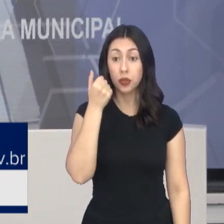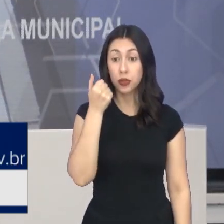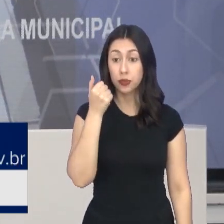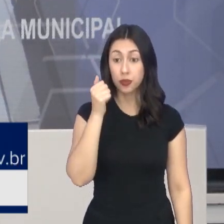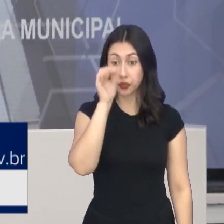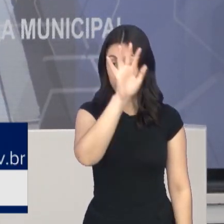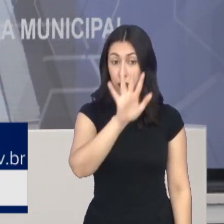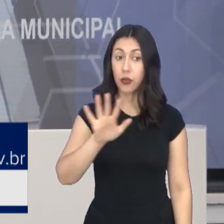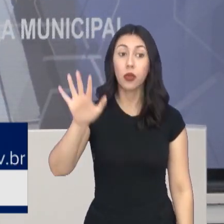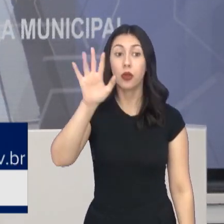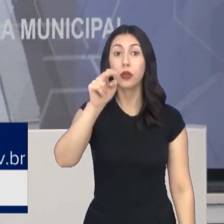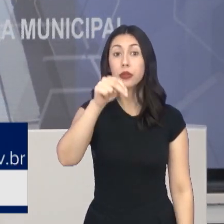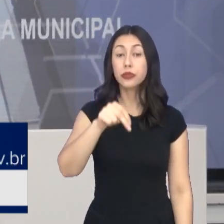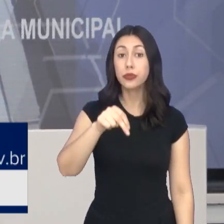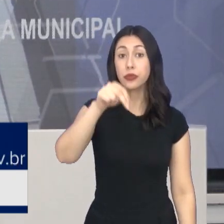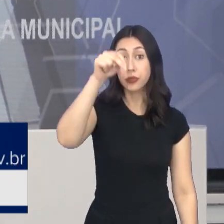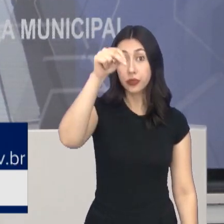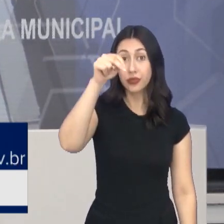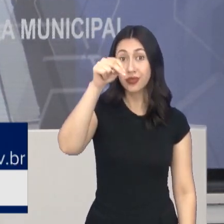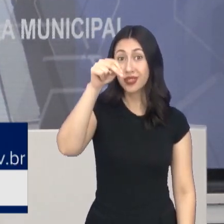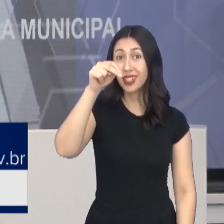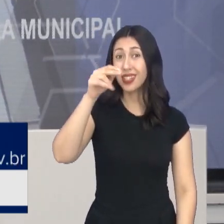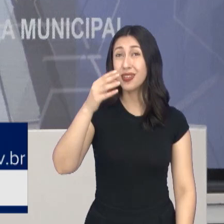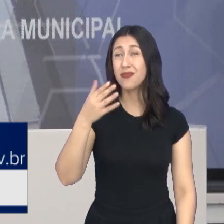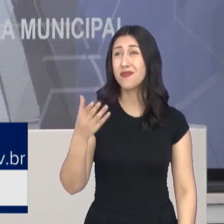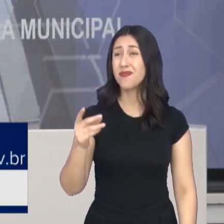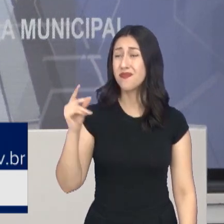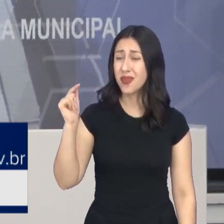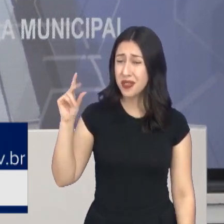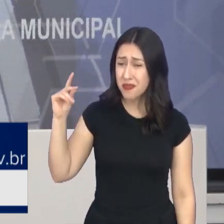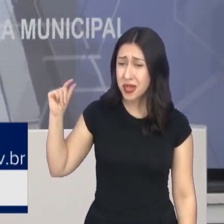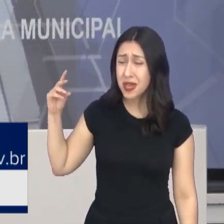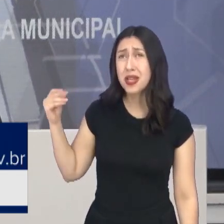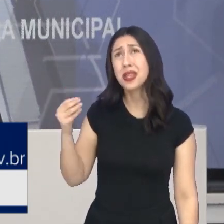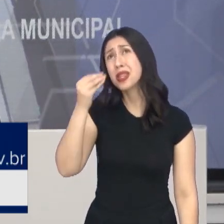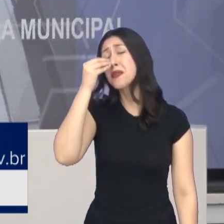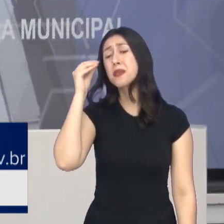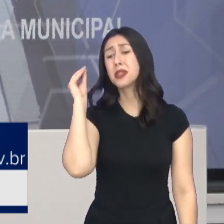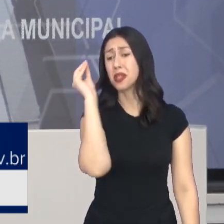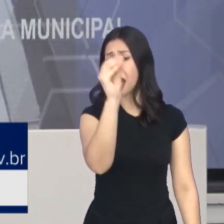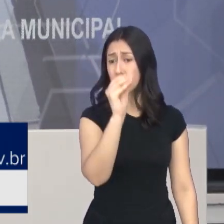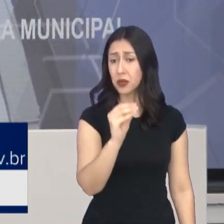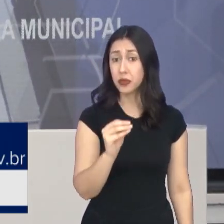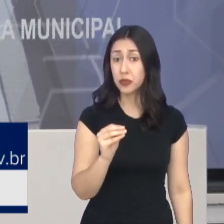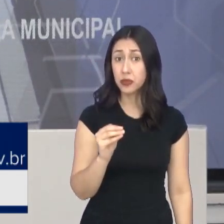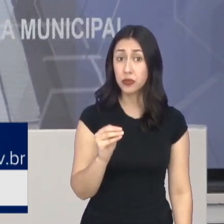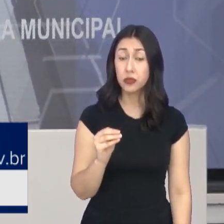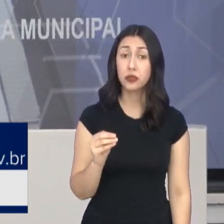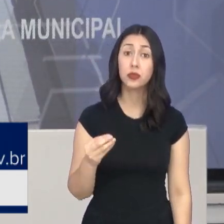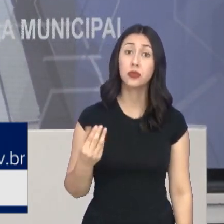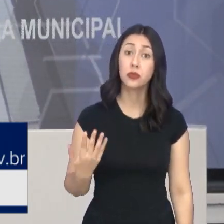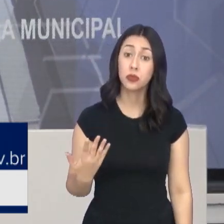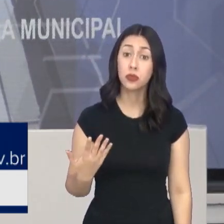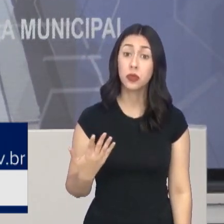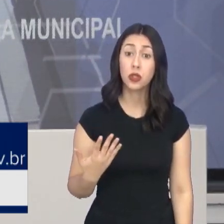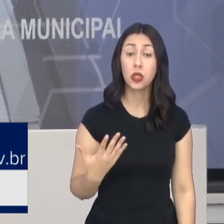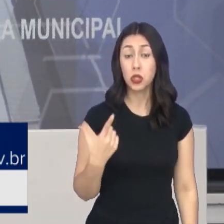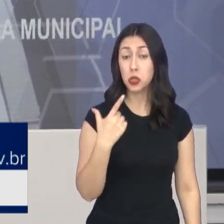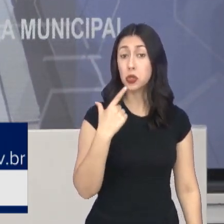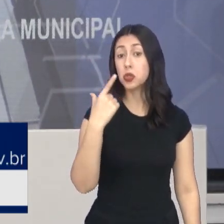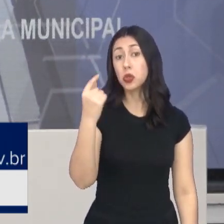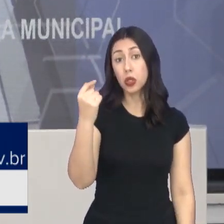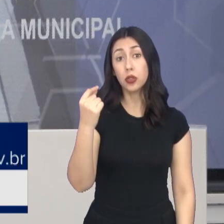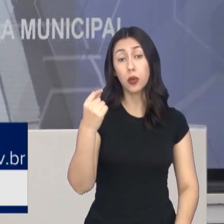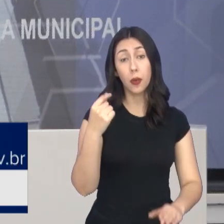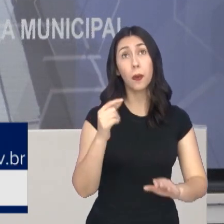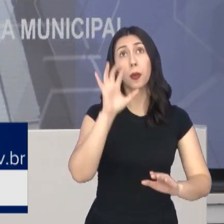Norte, por muitas décadas abandonada, essa é a palavra. Eleito para colocar a Zona Norte no mapa da cidade, do